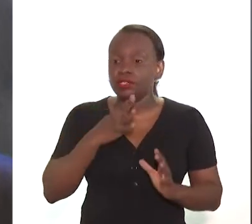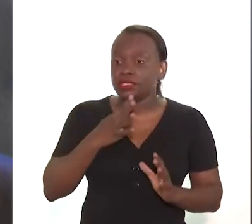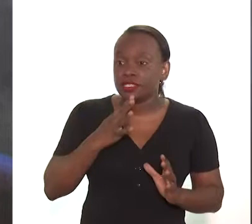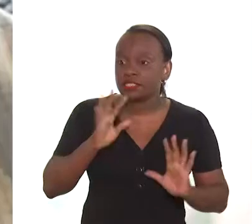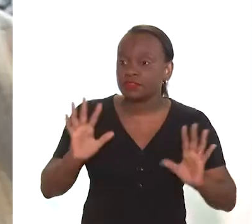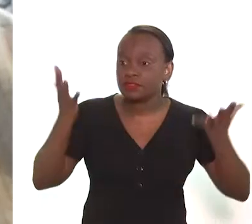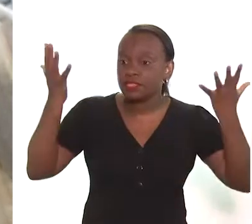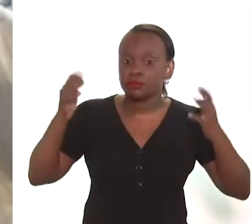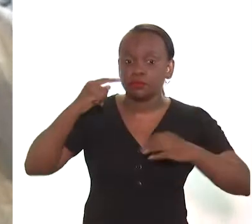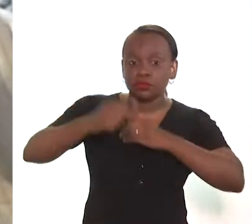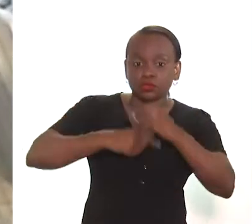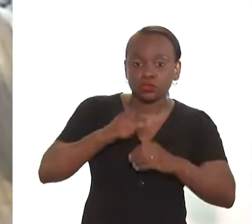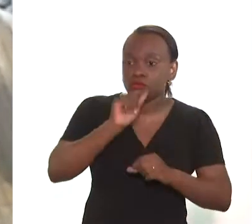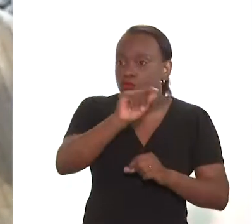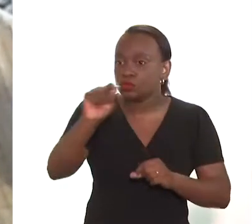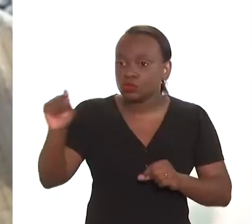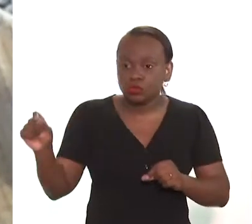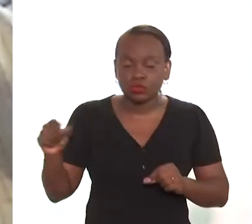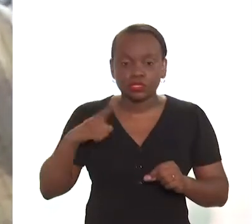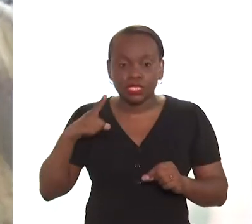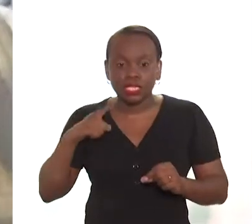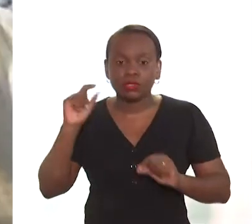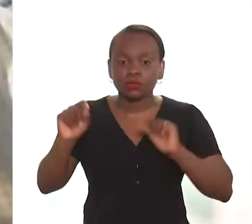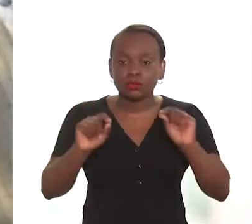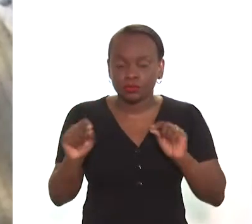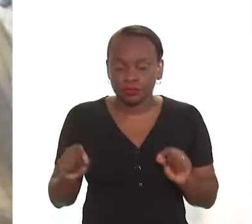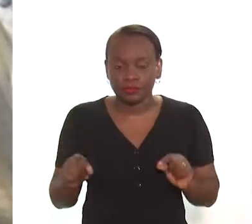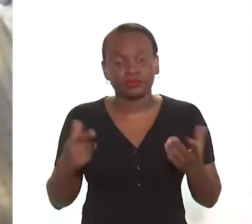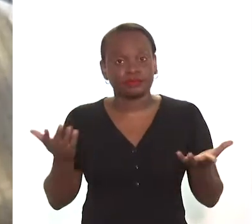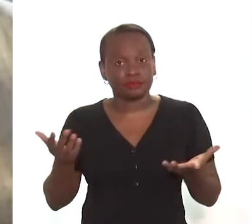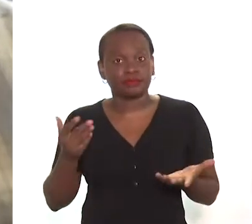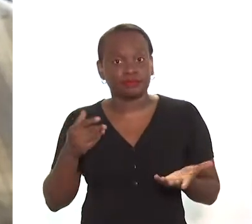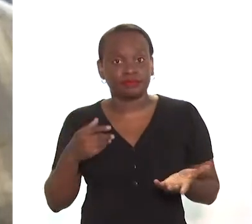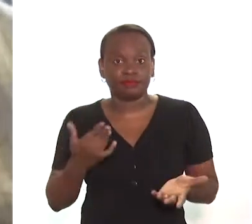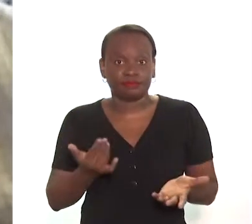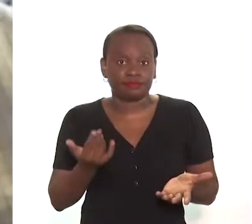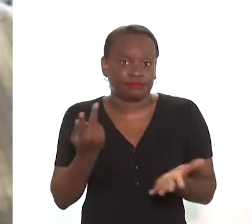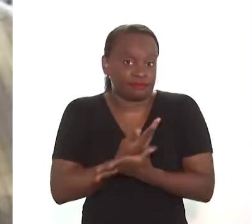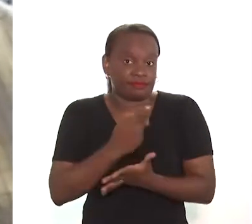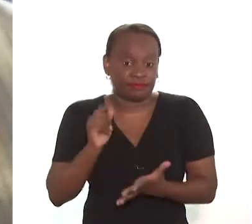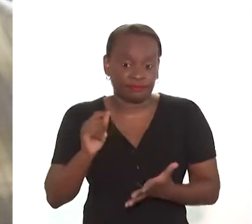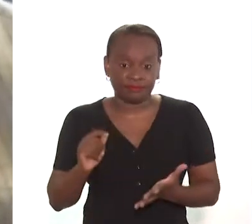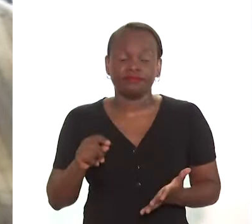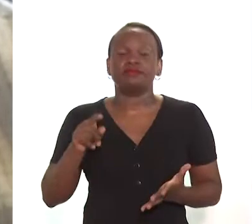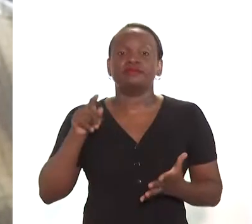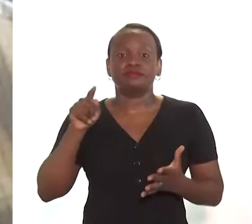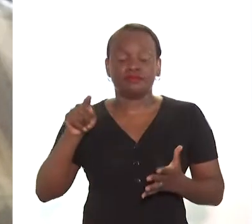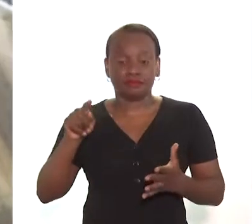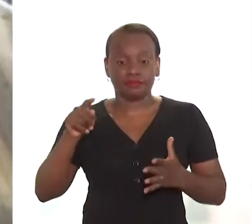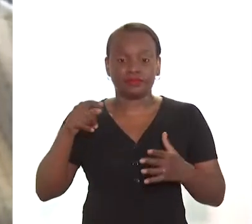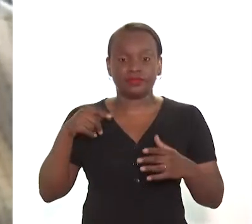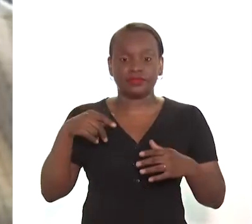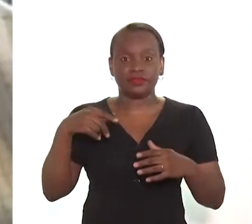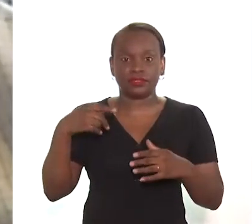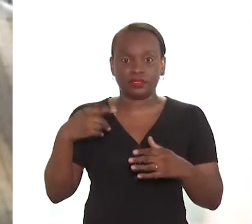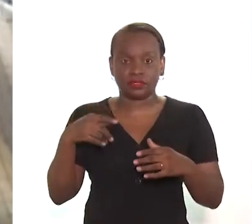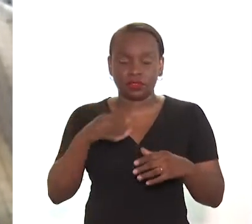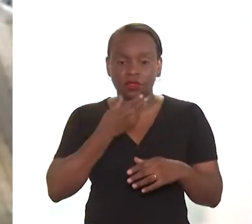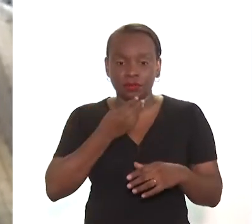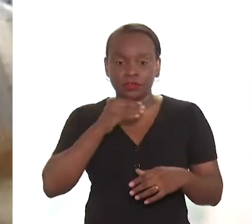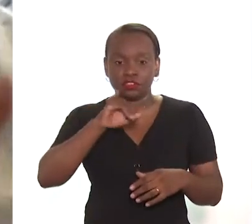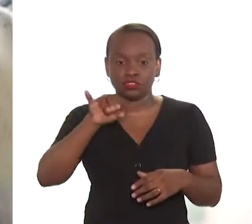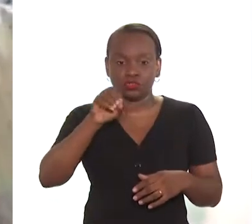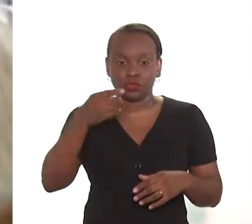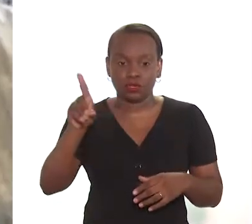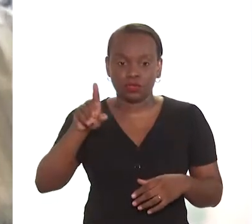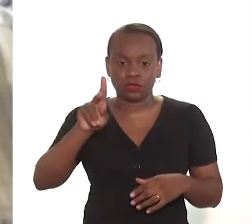eventos do mundo que estariam ocorrendo. E, por acaso, a relação naquela época com o Dr.